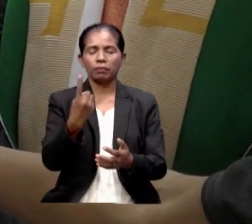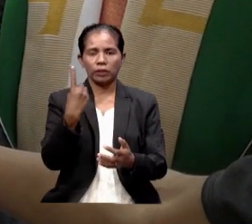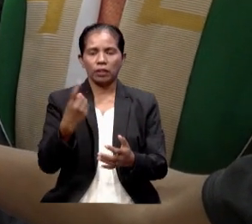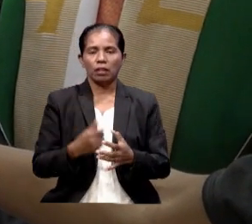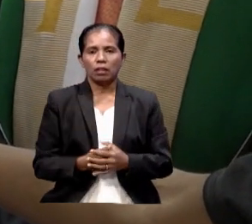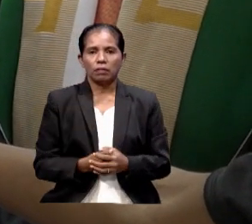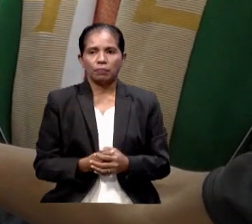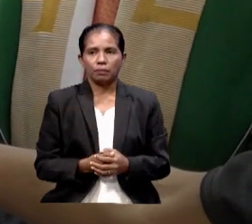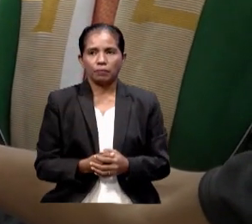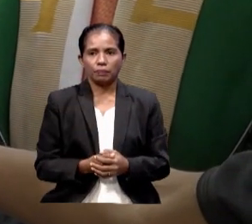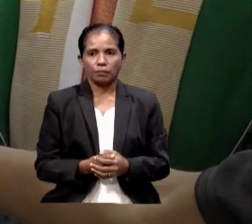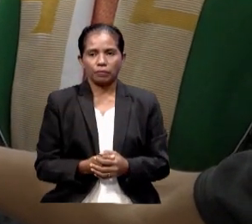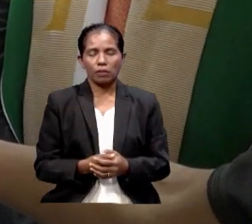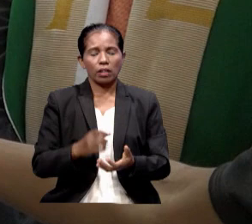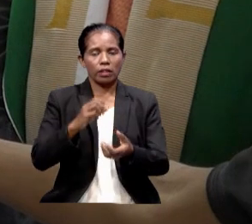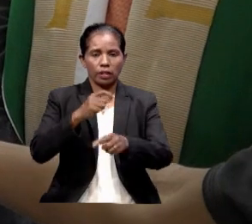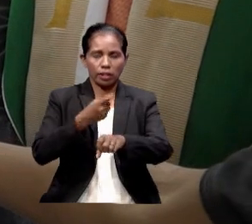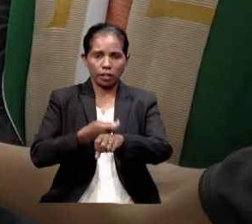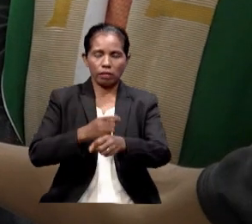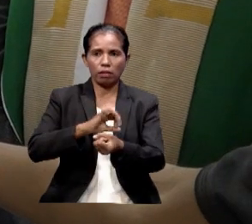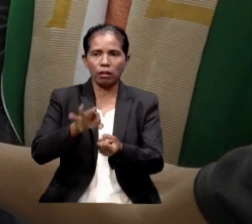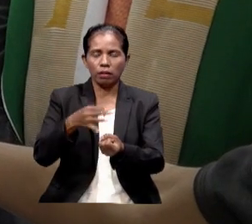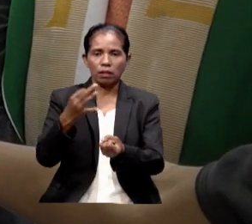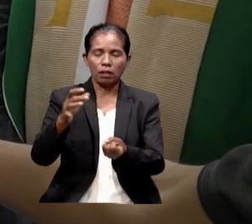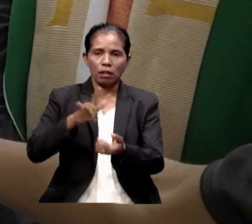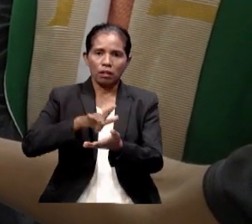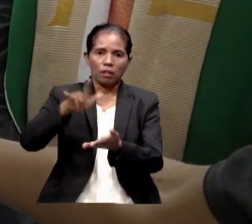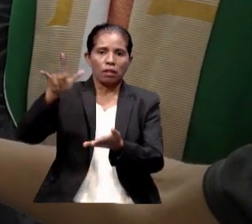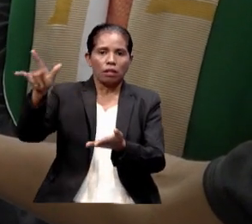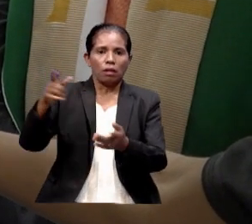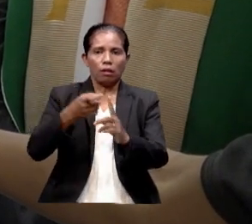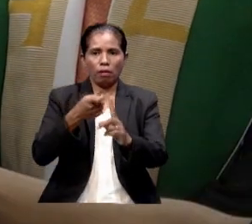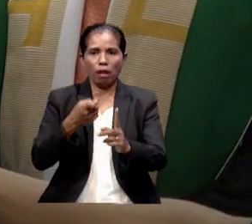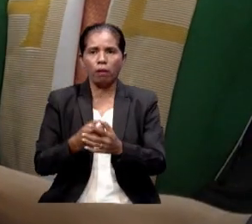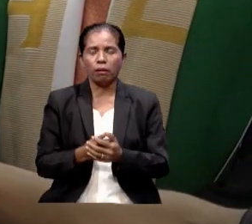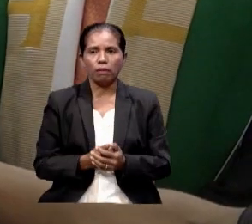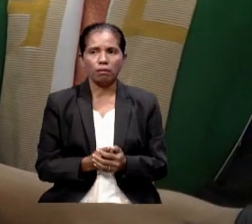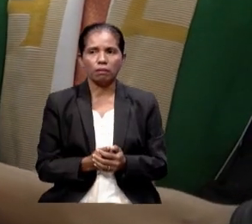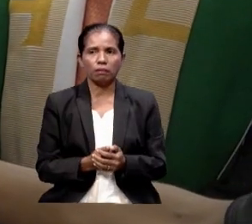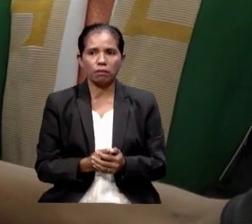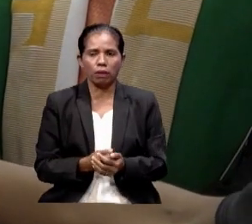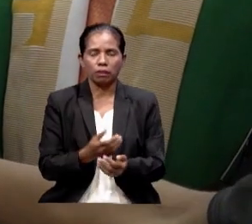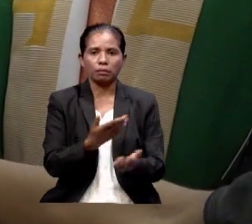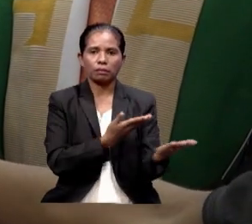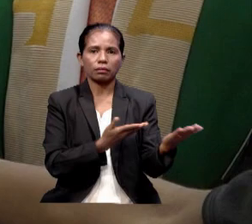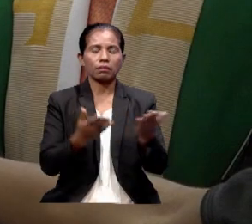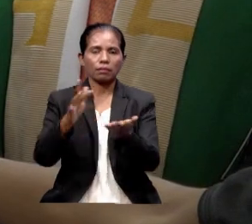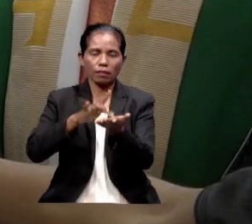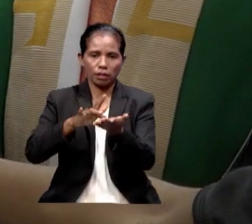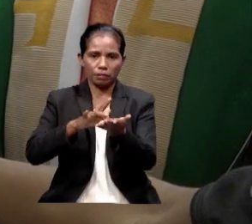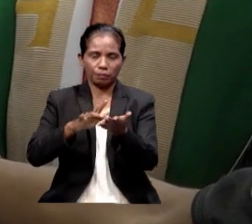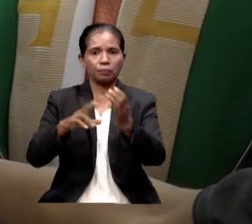também e a Covid no tempo. Havia um russo senhor né, Maclori, vacina,